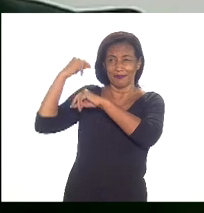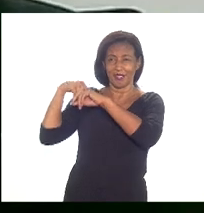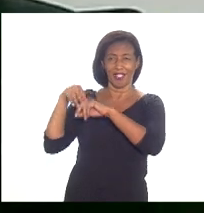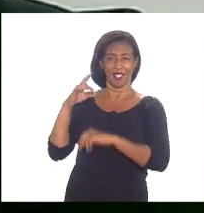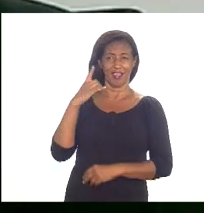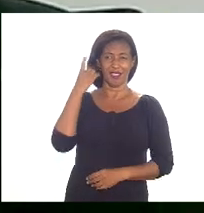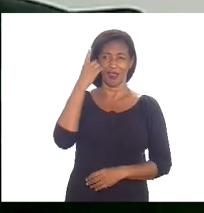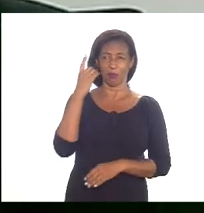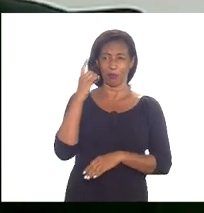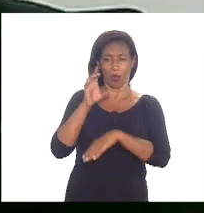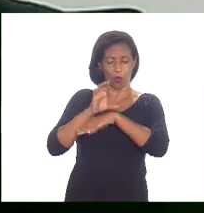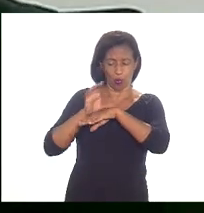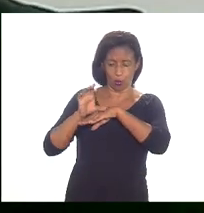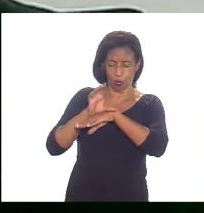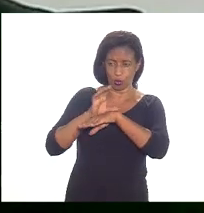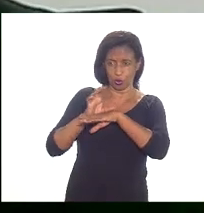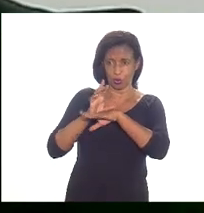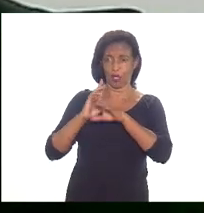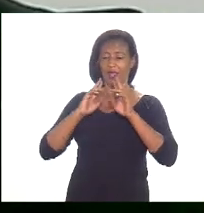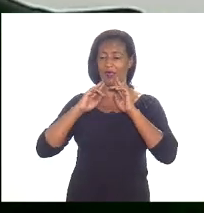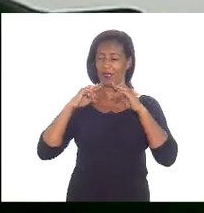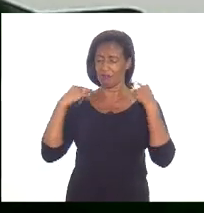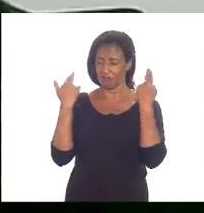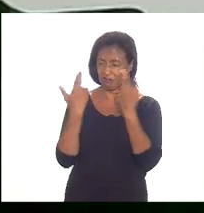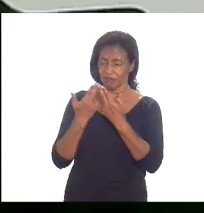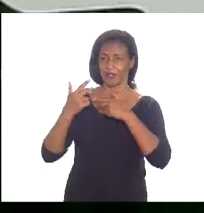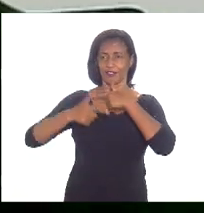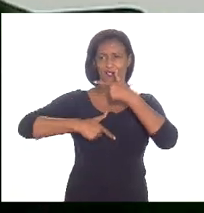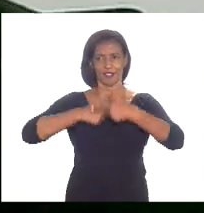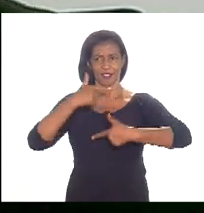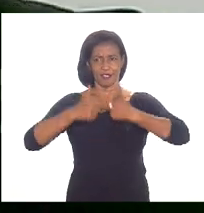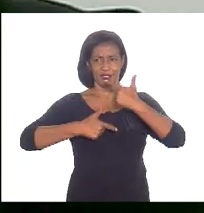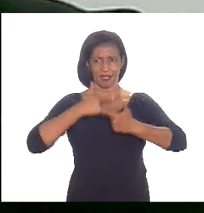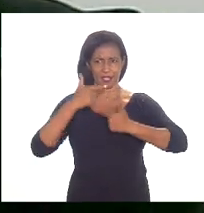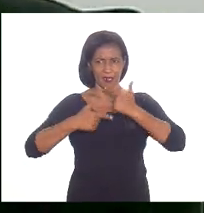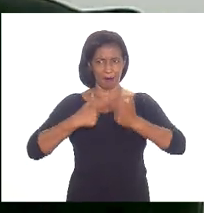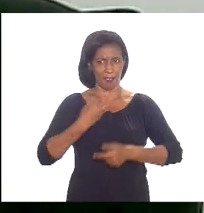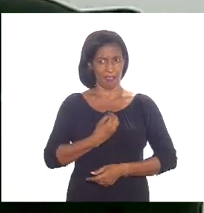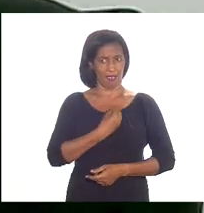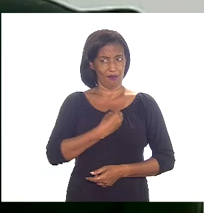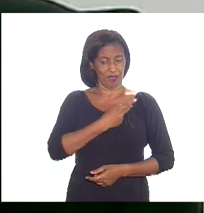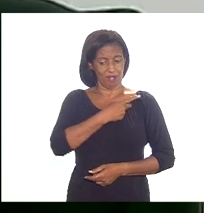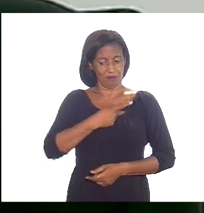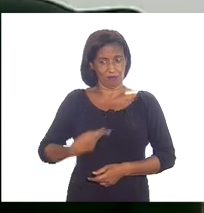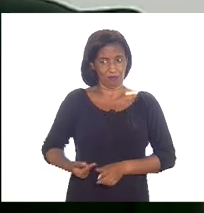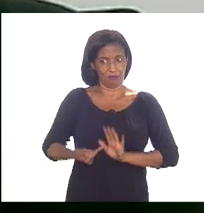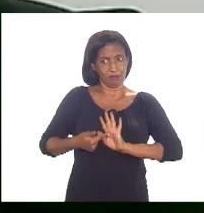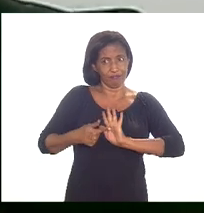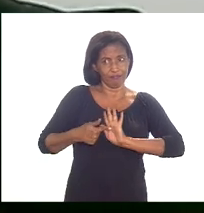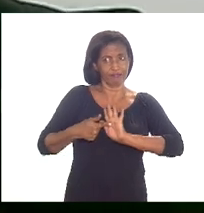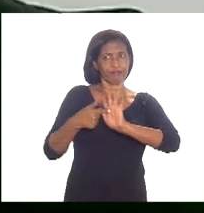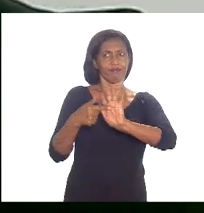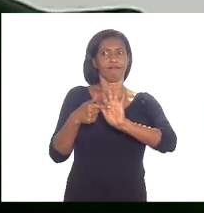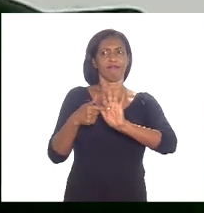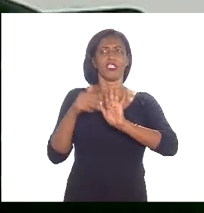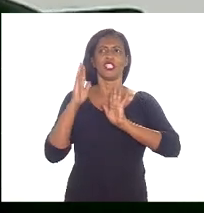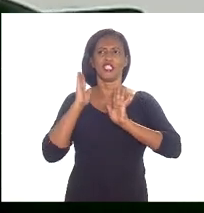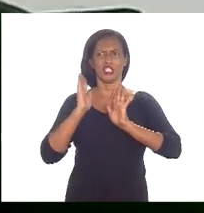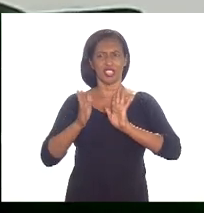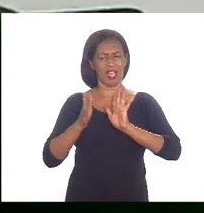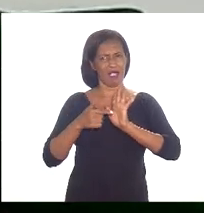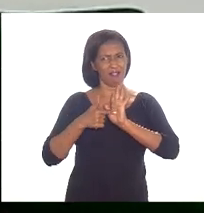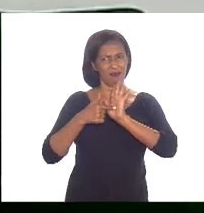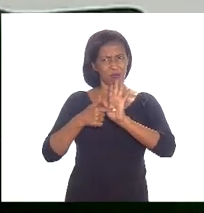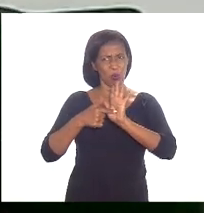suas grandes, os seus grandes trabalhos na vida pública já o configuram como um parlamentar